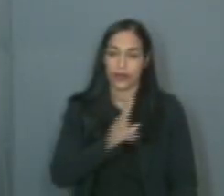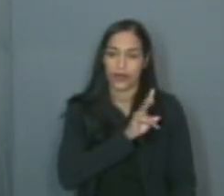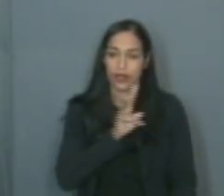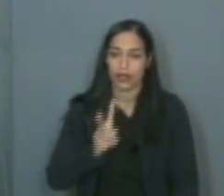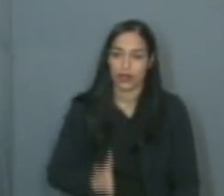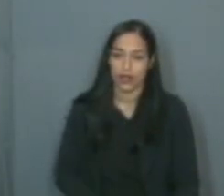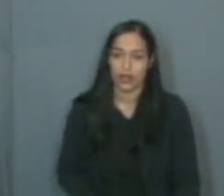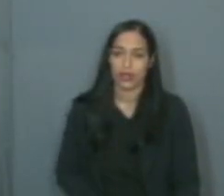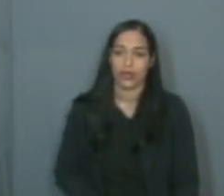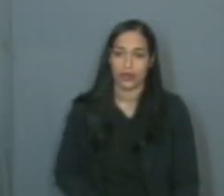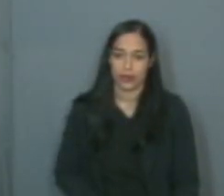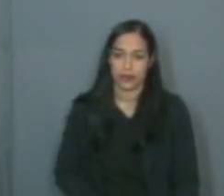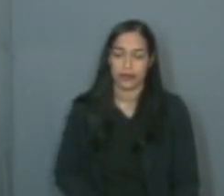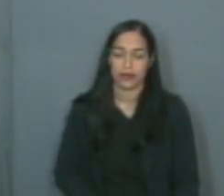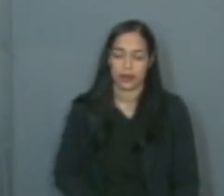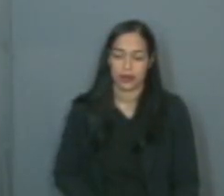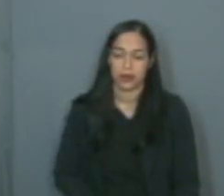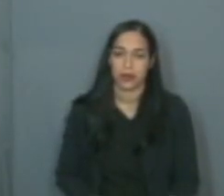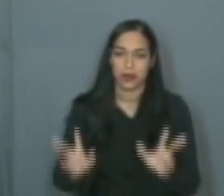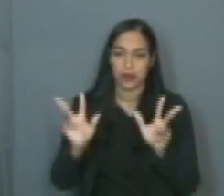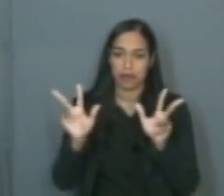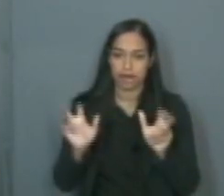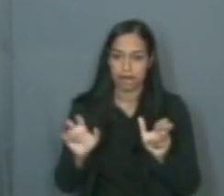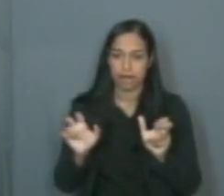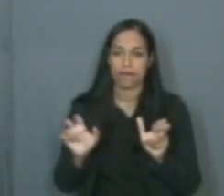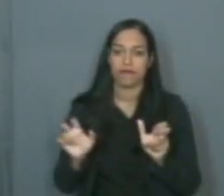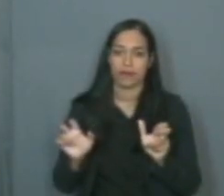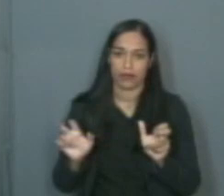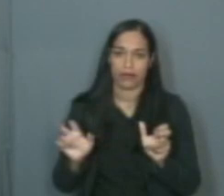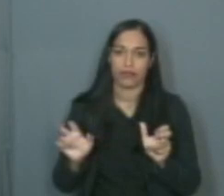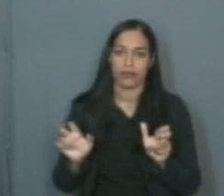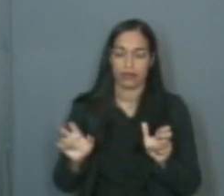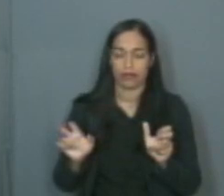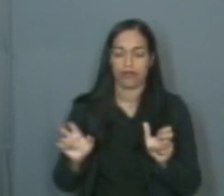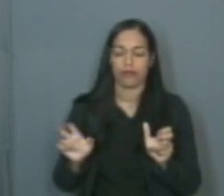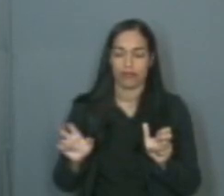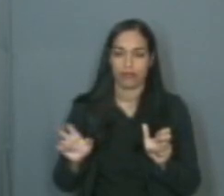Vereador, eu falando sobre esse tema,